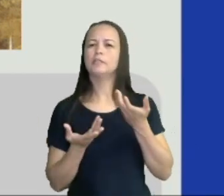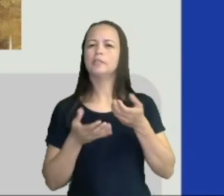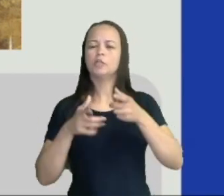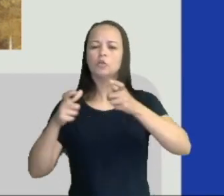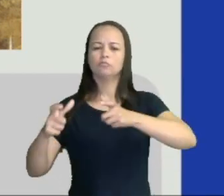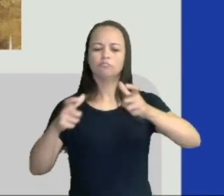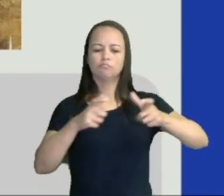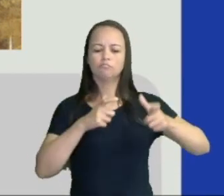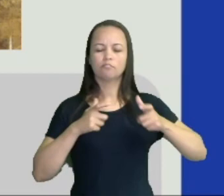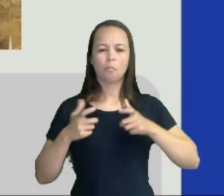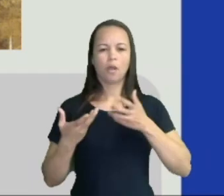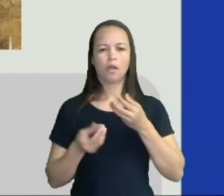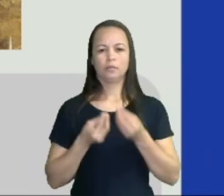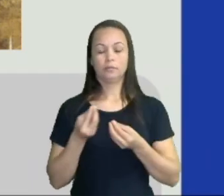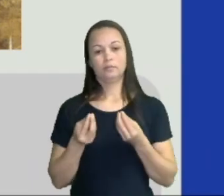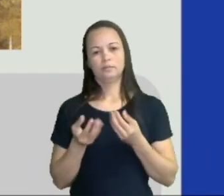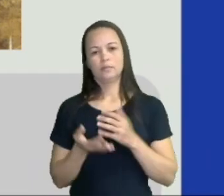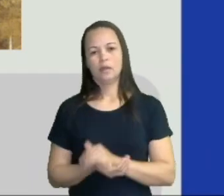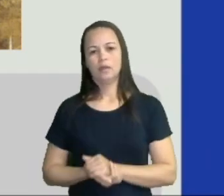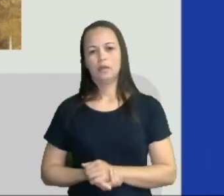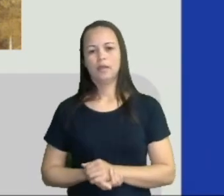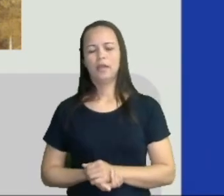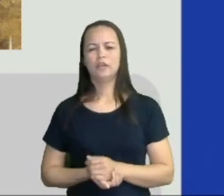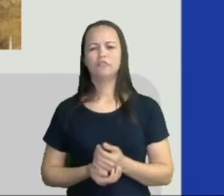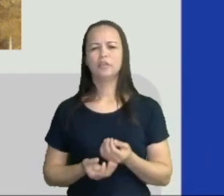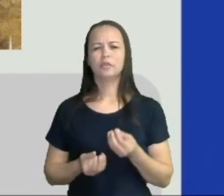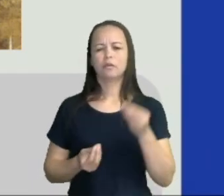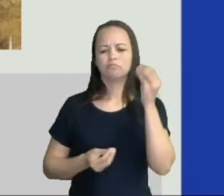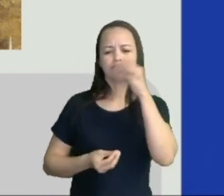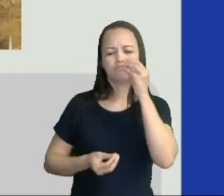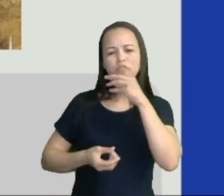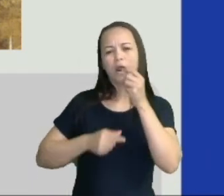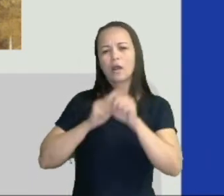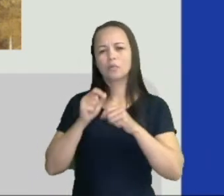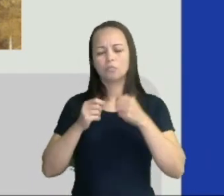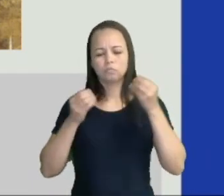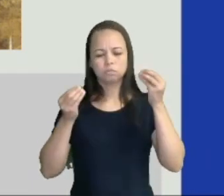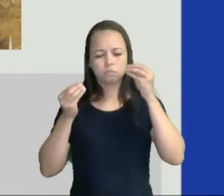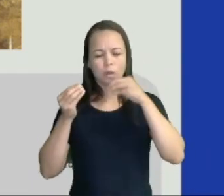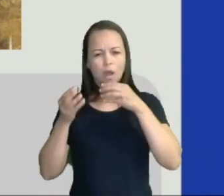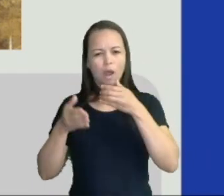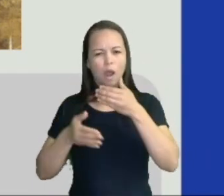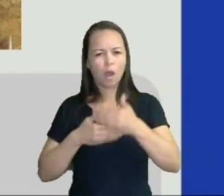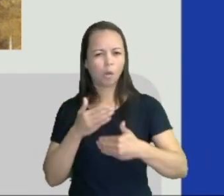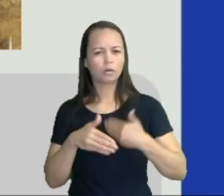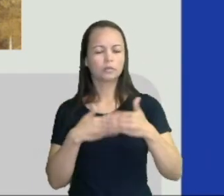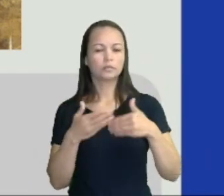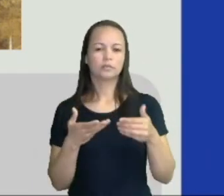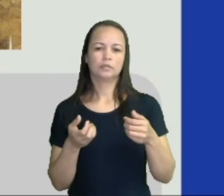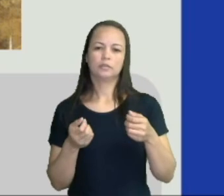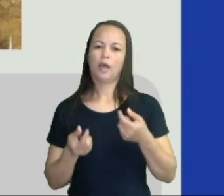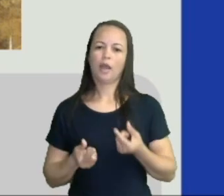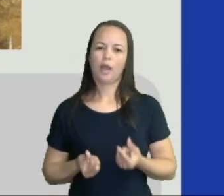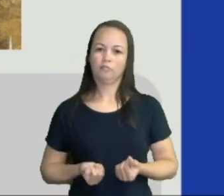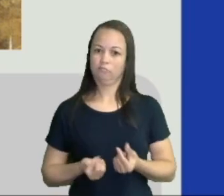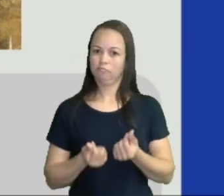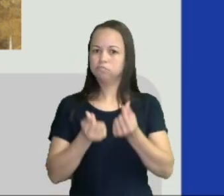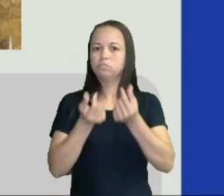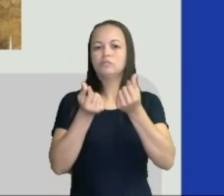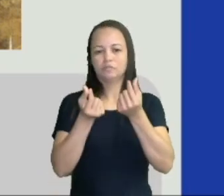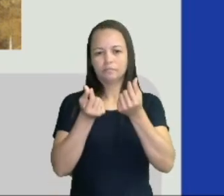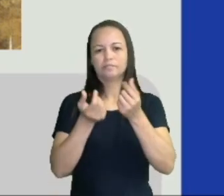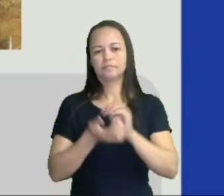espaços, ele fica enfraquecido, e com a questão da inflação alta,